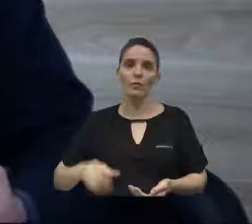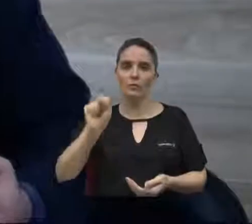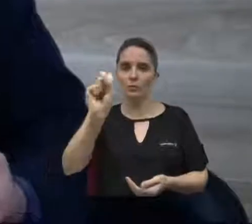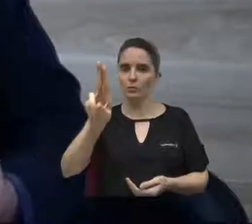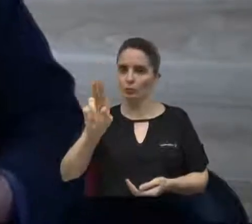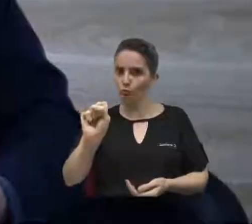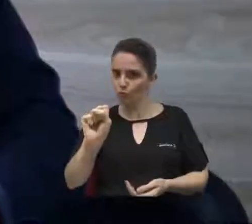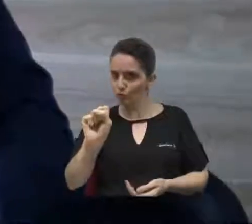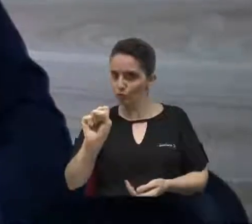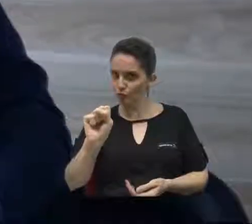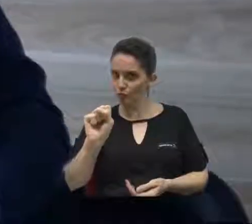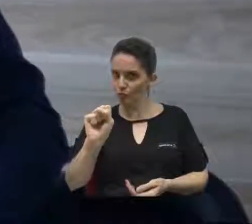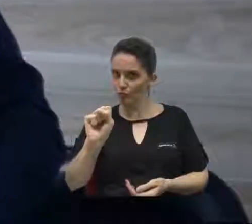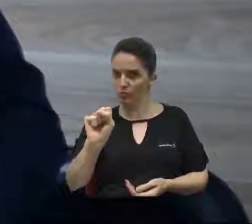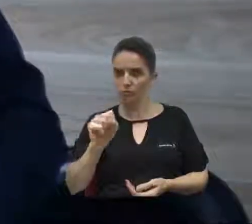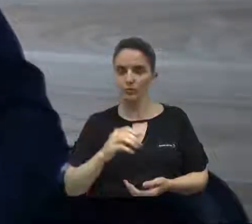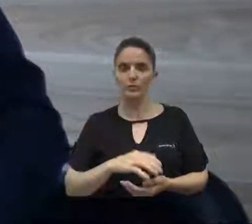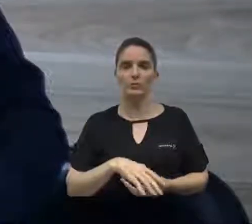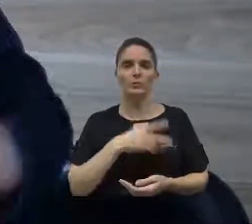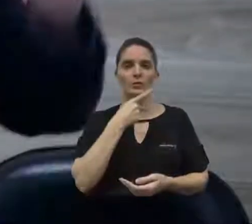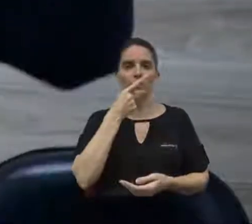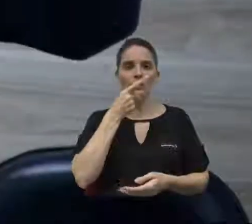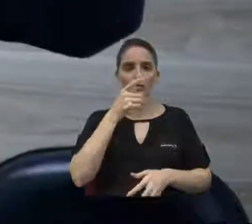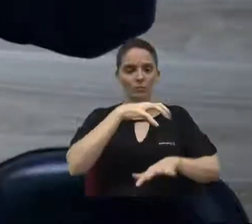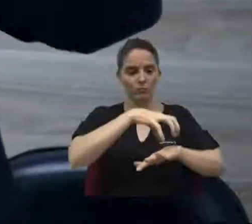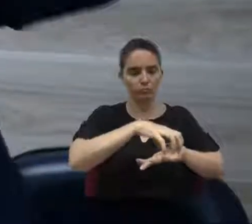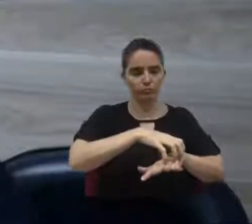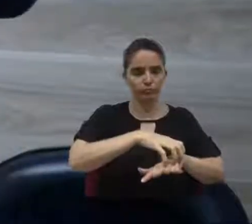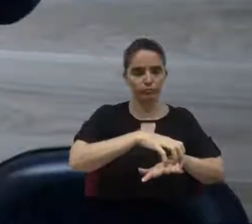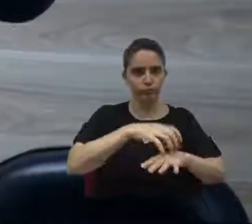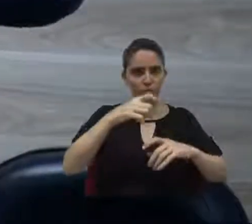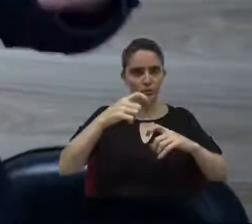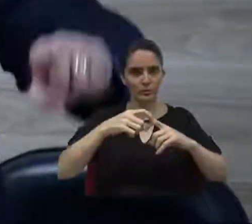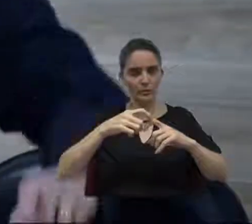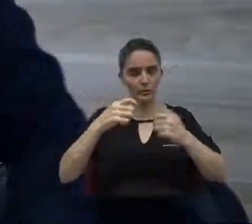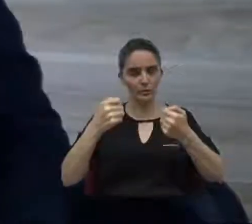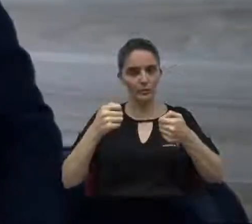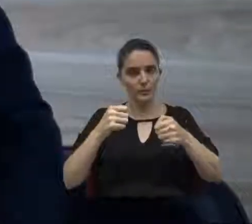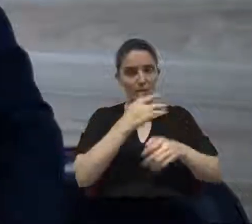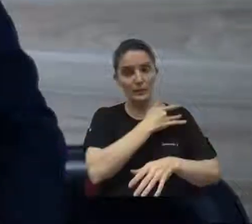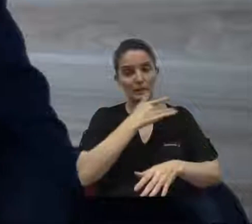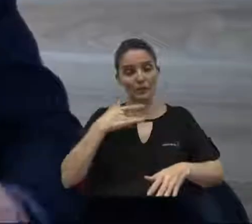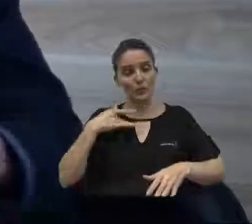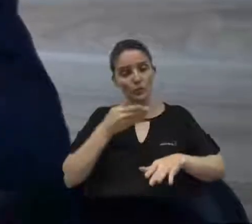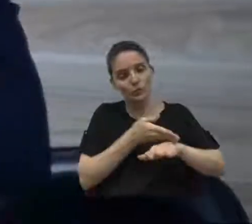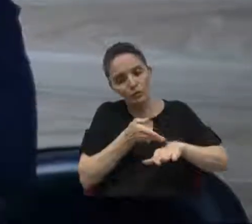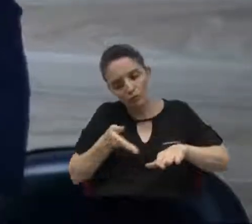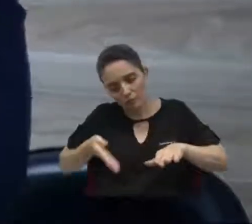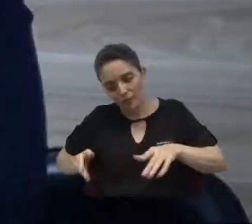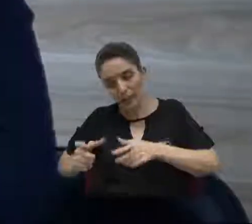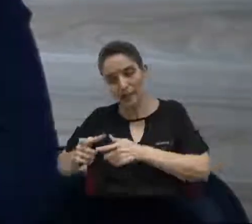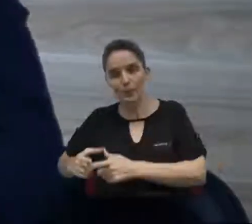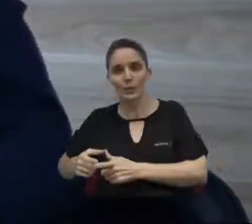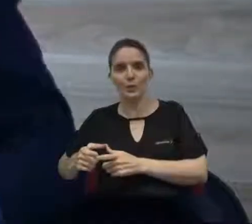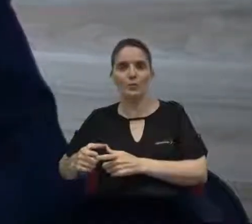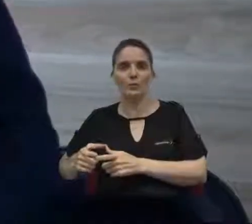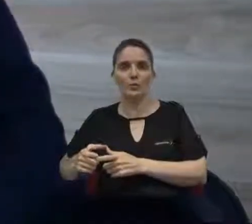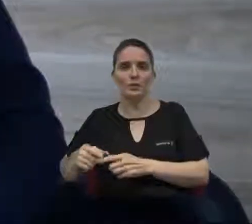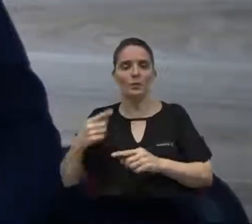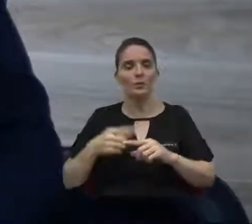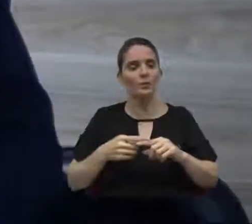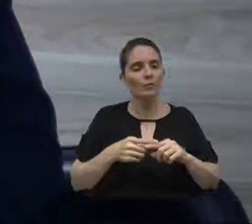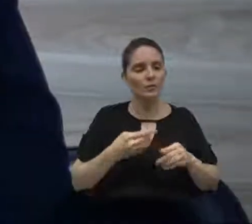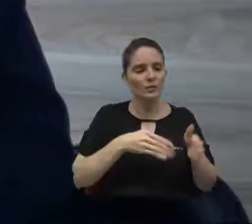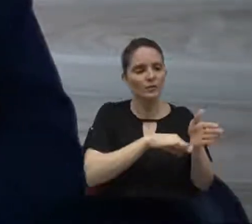isso, descentralizar o atendimento médico, levar a saúde para o bairro. Porque muitas vezes você chega para conversar